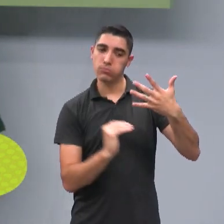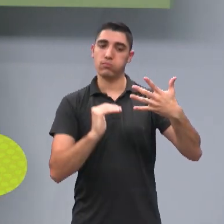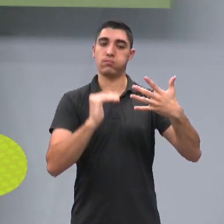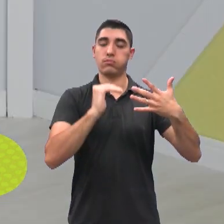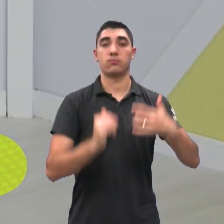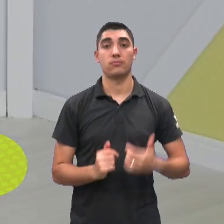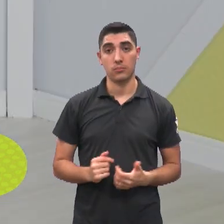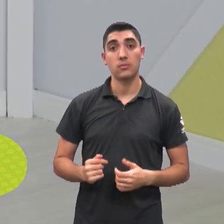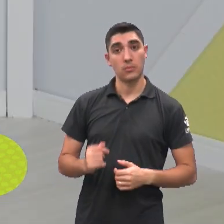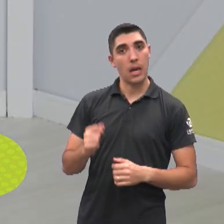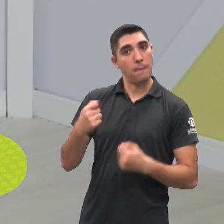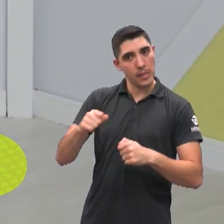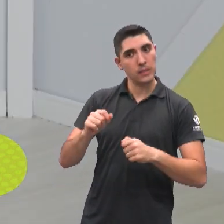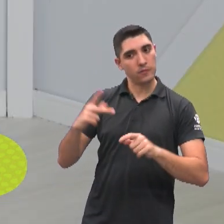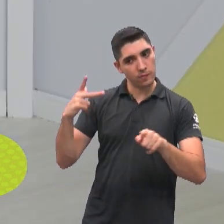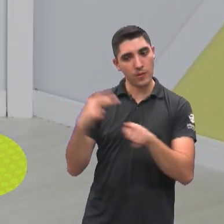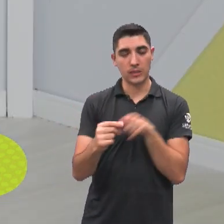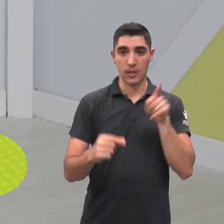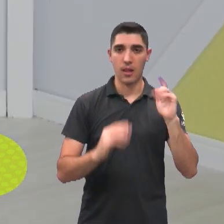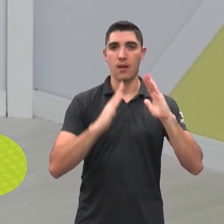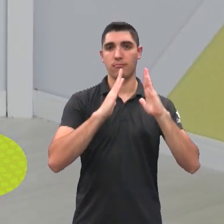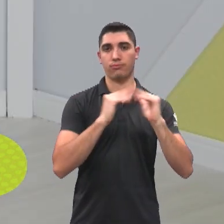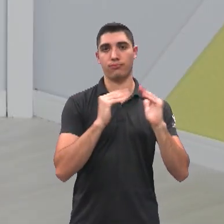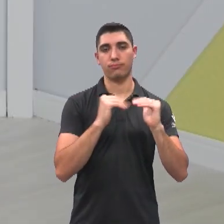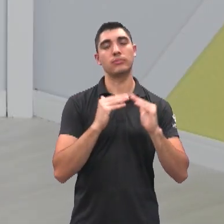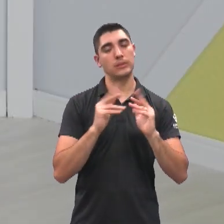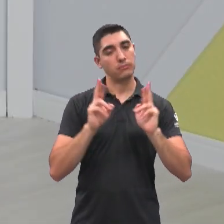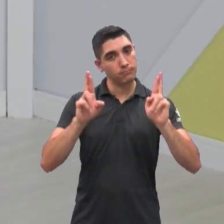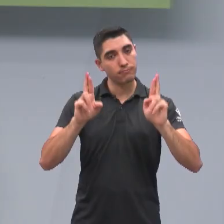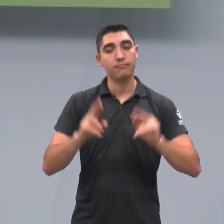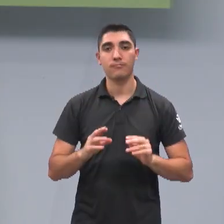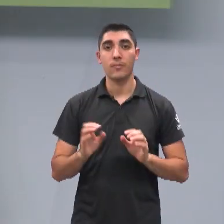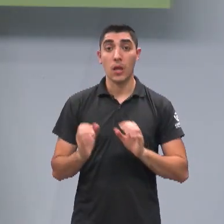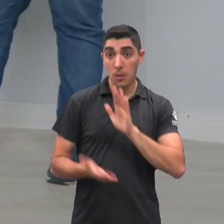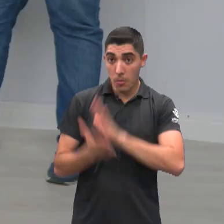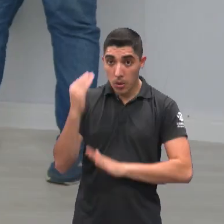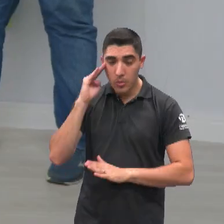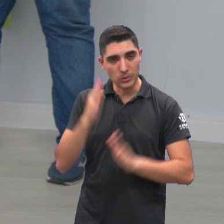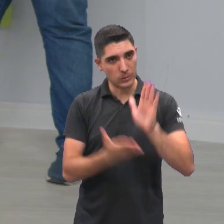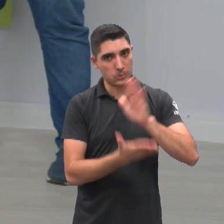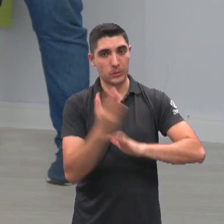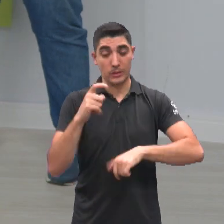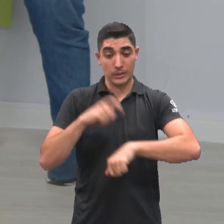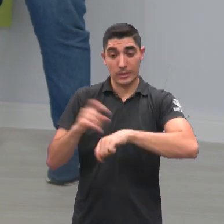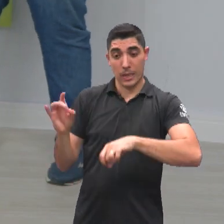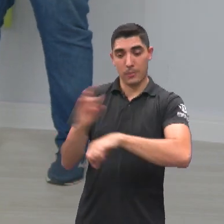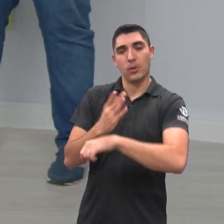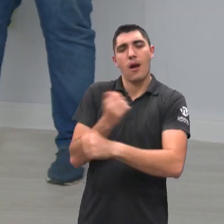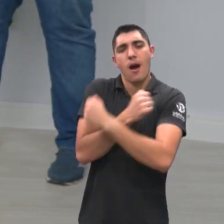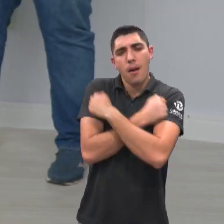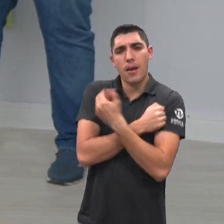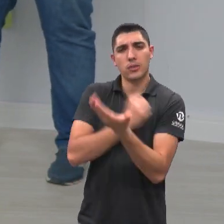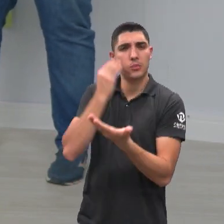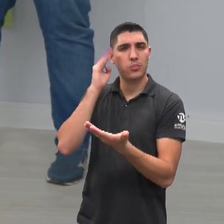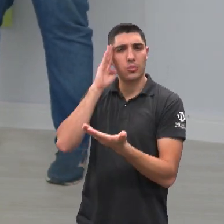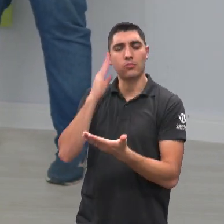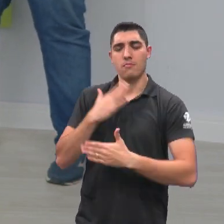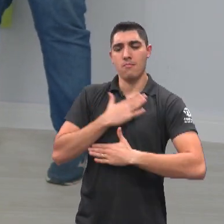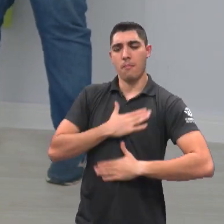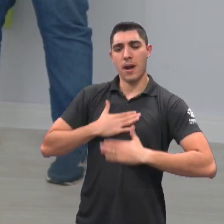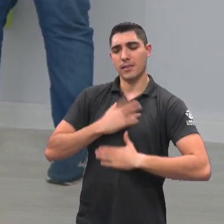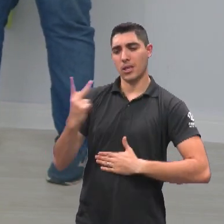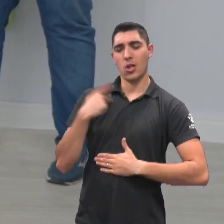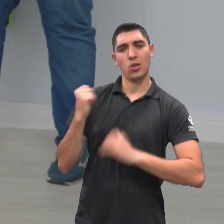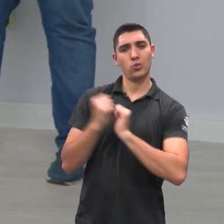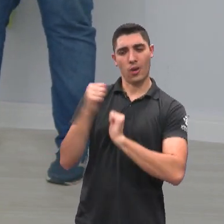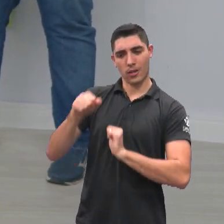que uma vitória contra as catarinenses na casa delas, tá certo? Brunão, vambora? Vambora. Tá na hora. Brunão, um grande abraço para você, sempre um prazer dividir o